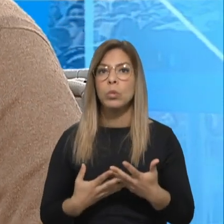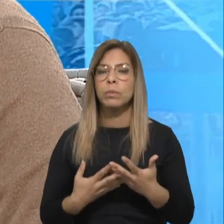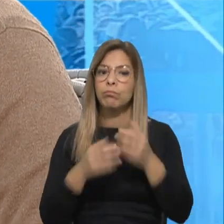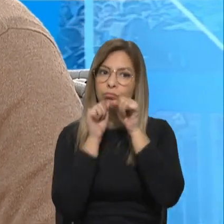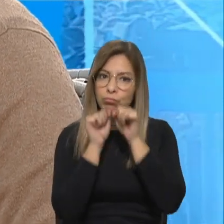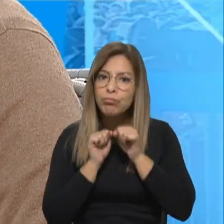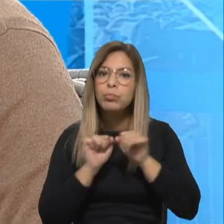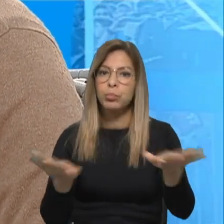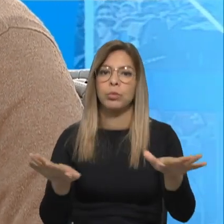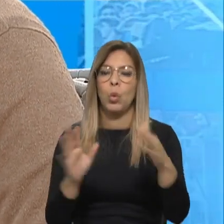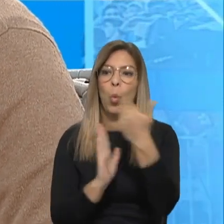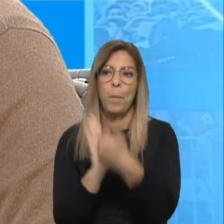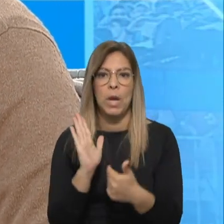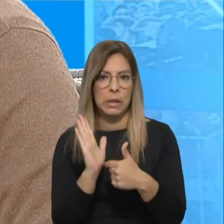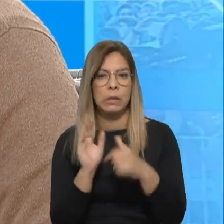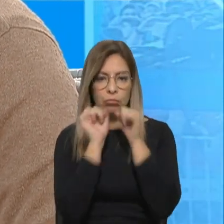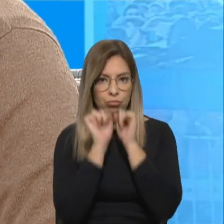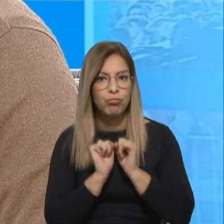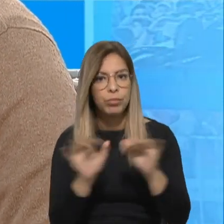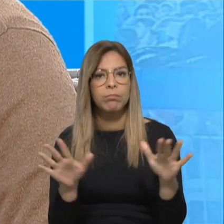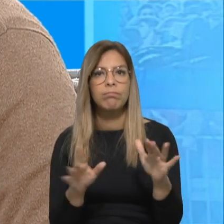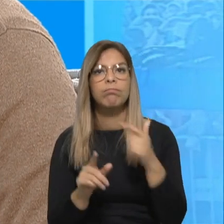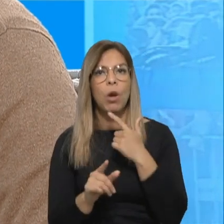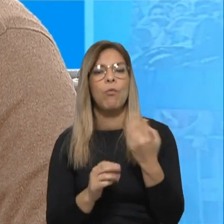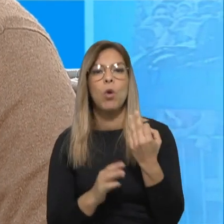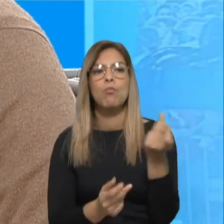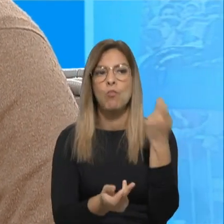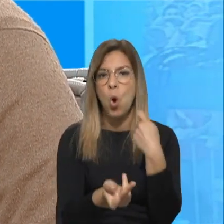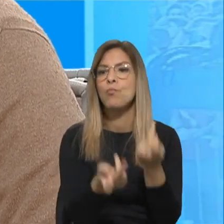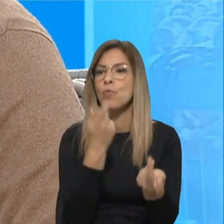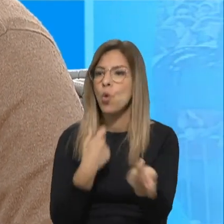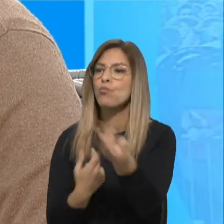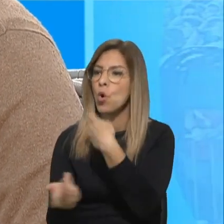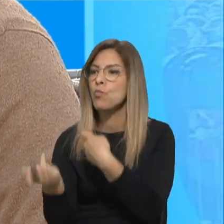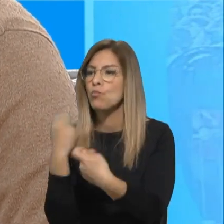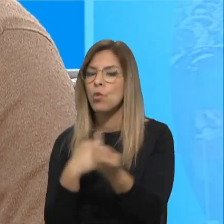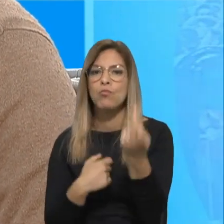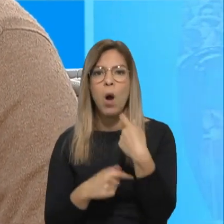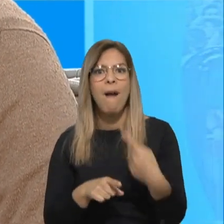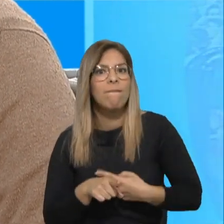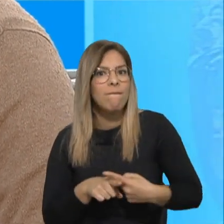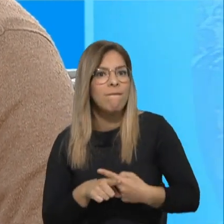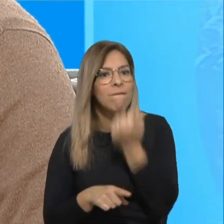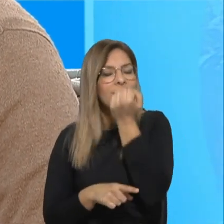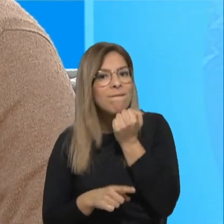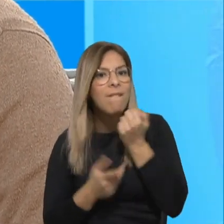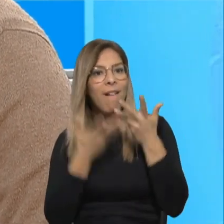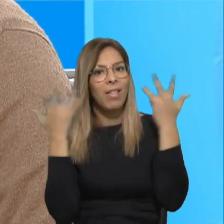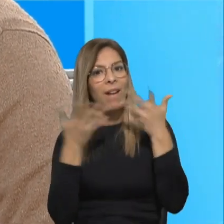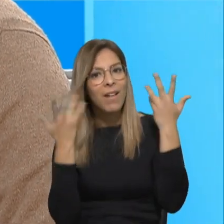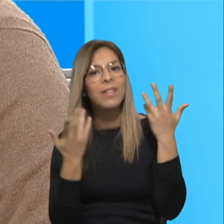divulgar o documento, tem tido ecos de entusiasmo, ecos de alegria,